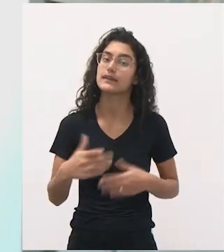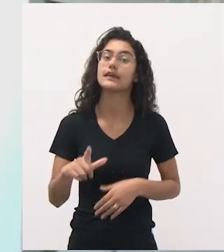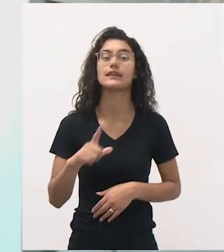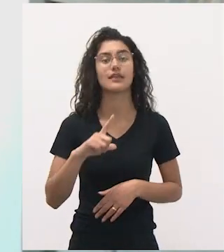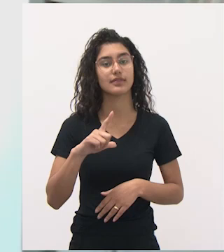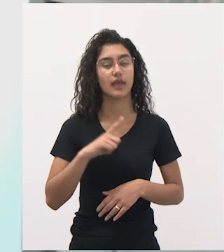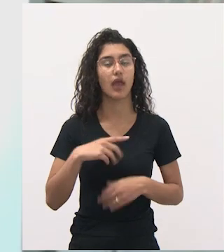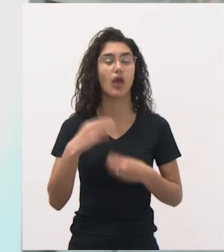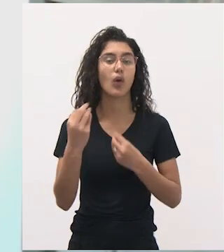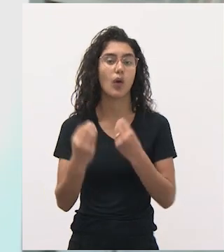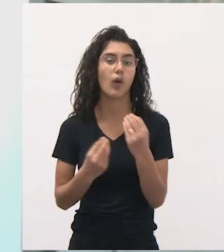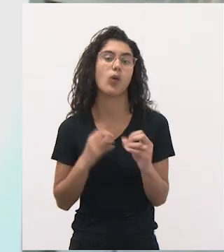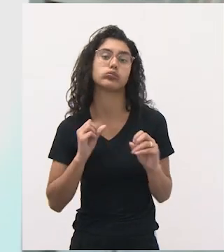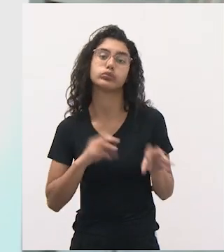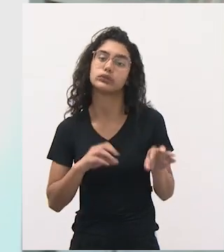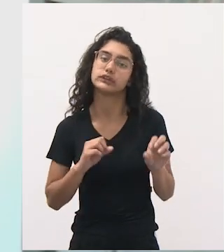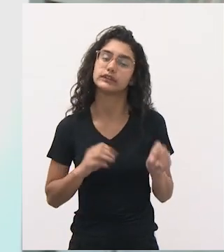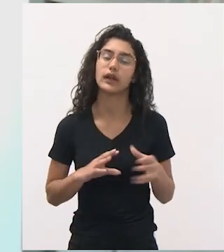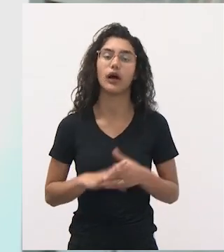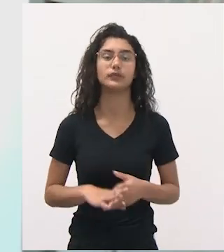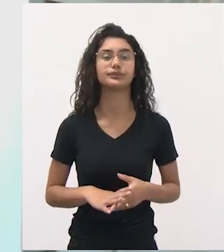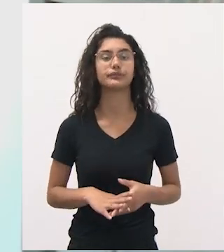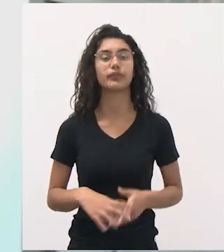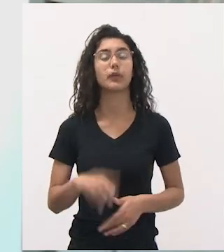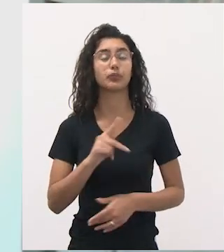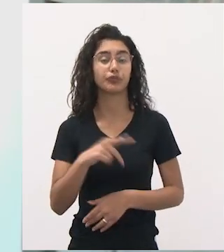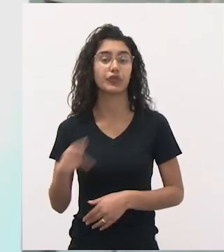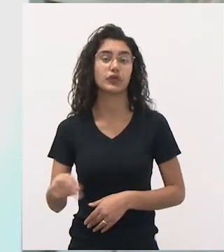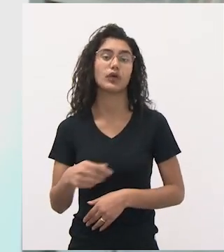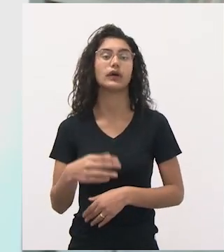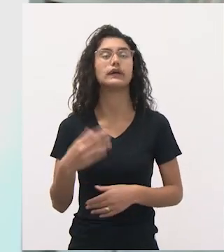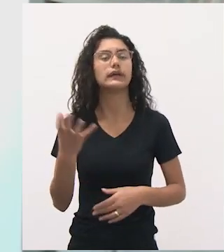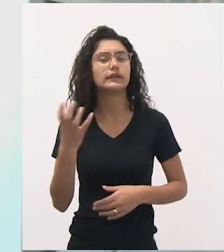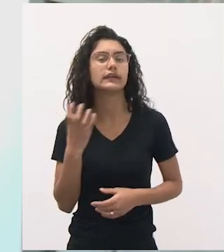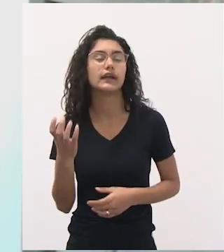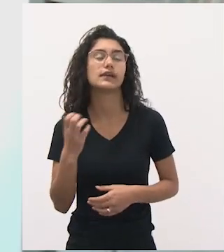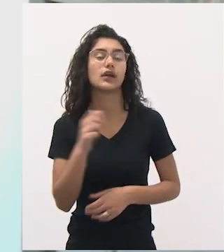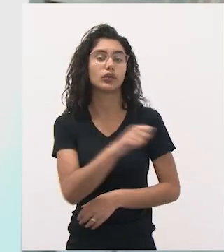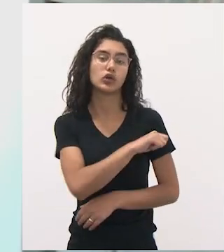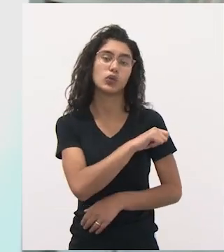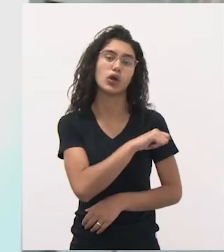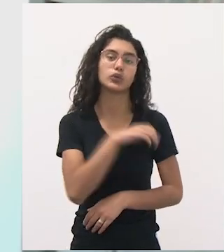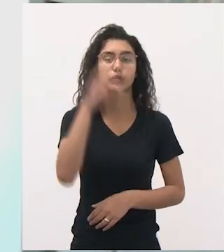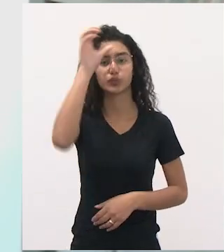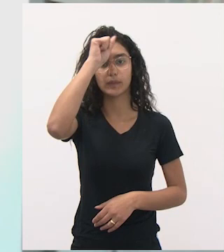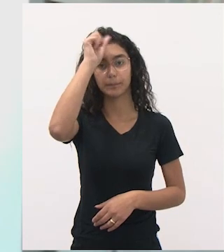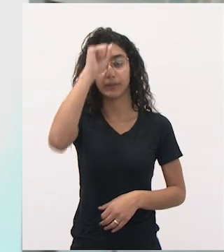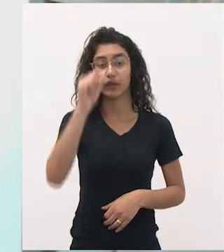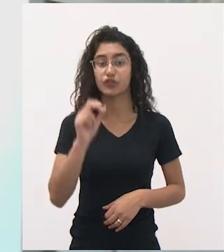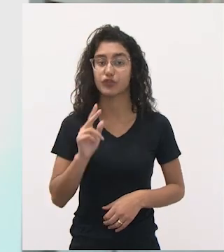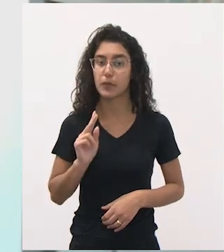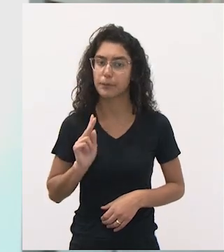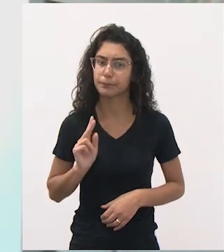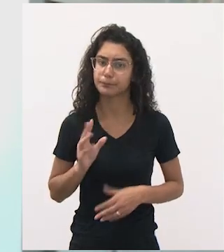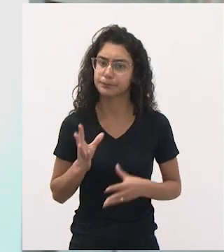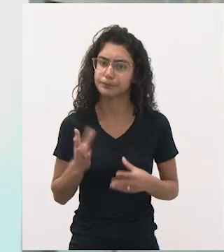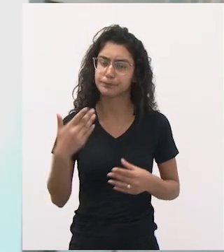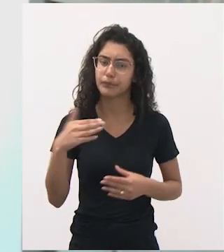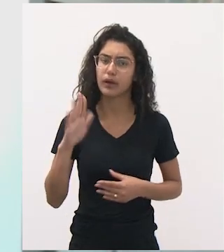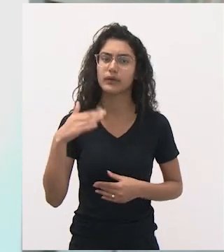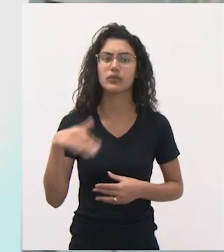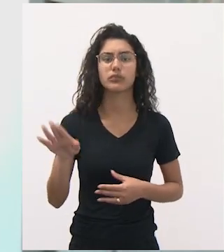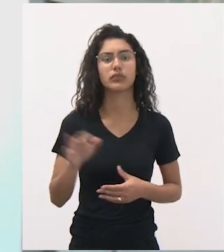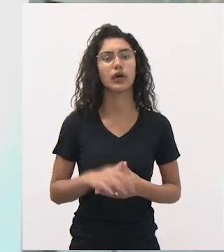educadores, estamos aqui querendo que os nossos alunos aprendam cada vez mais. Então, é incentivar para uma aprendizagem